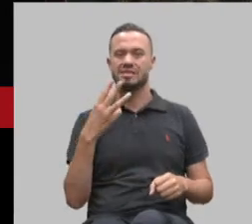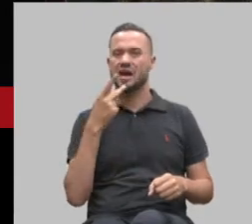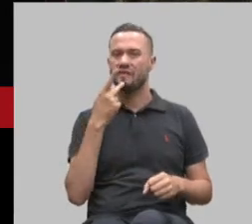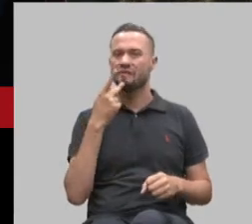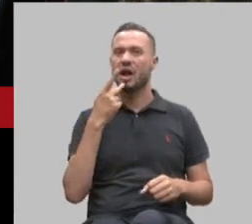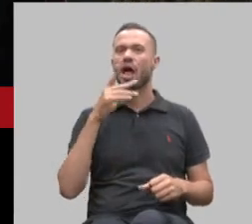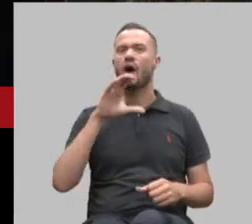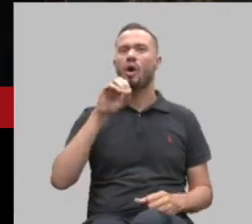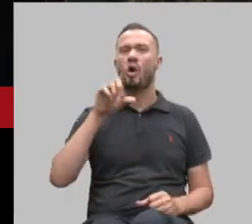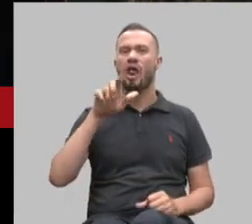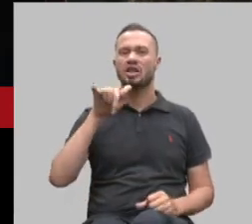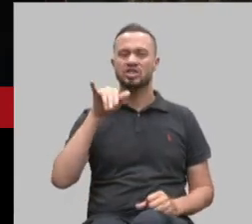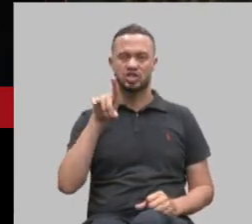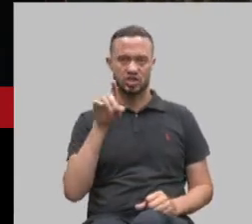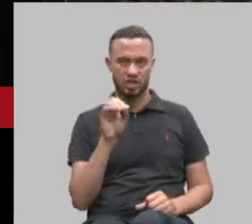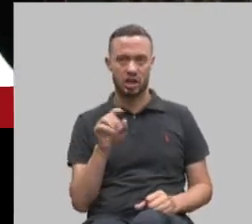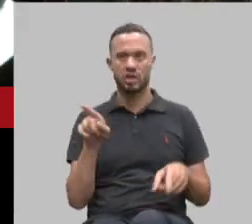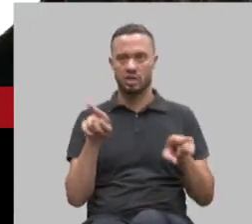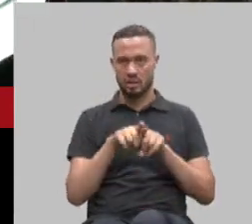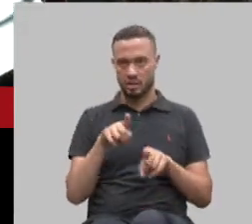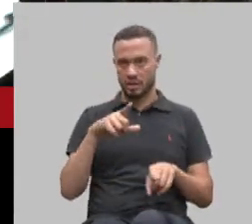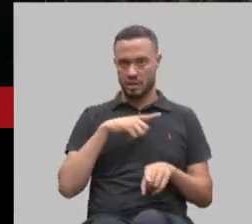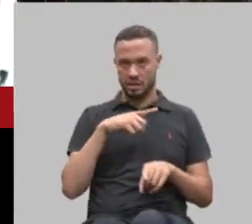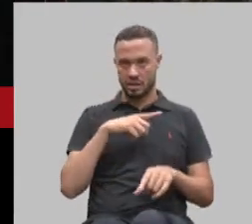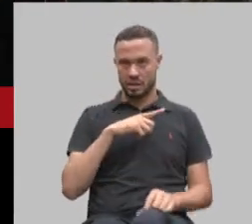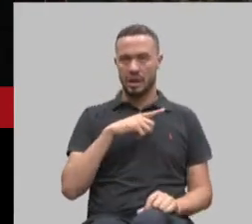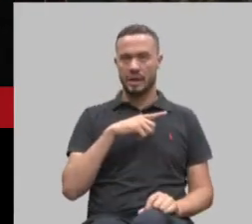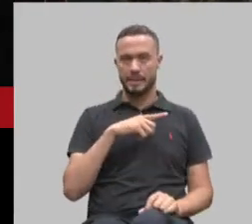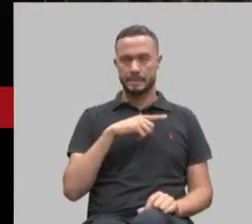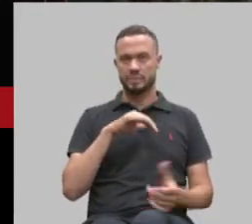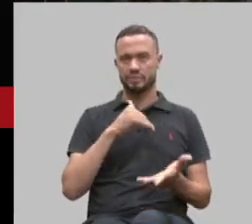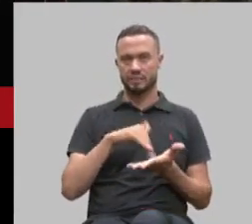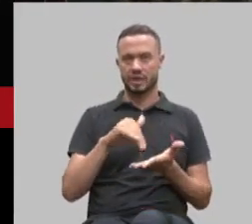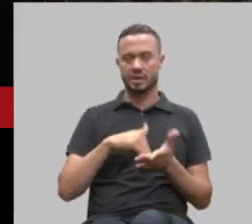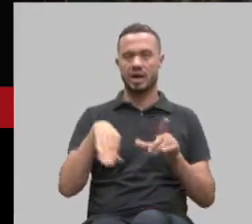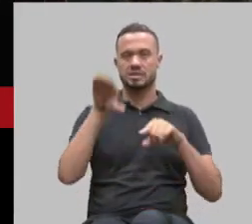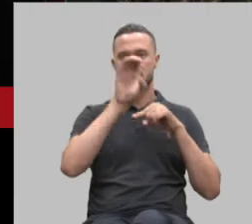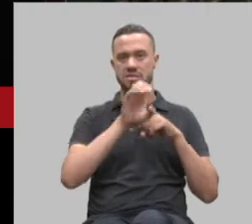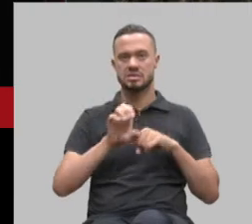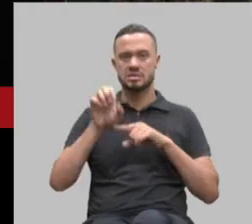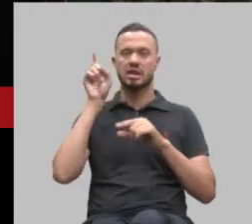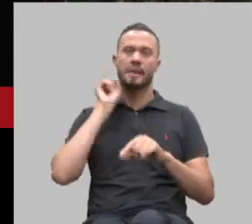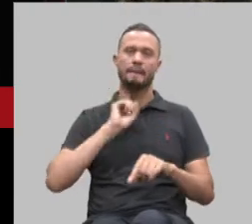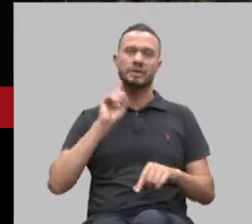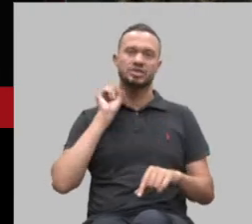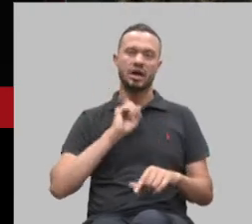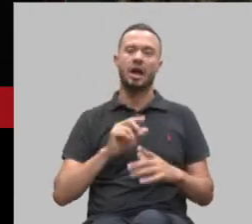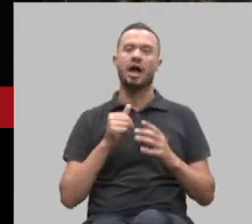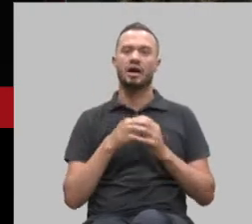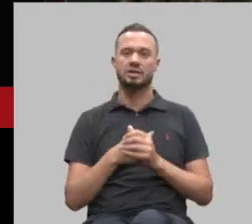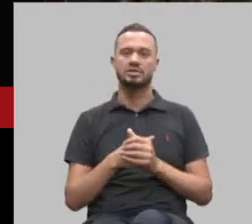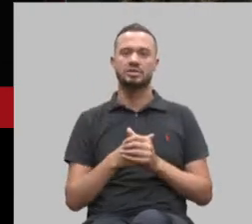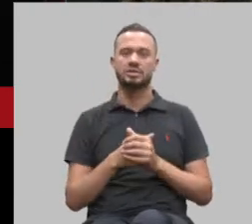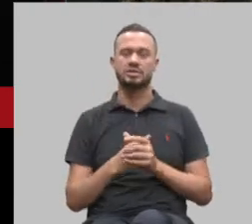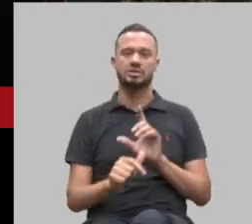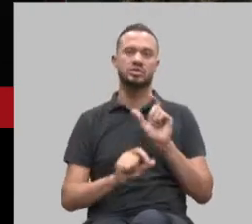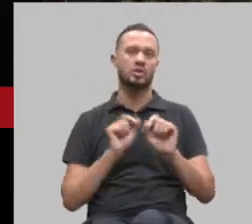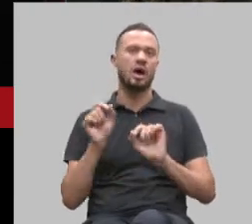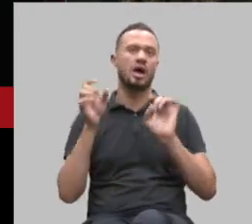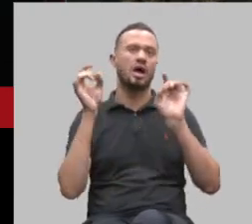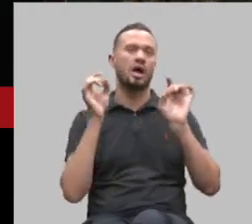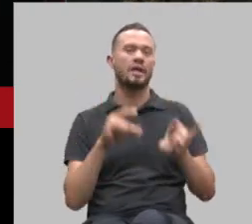uma resolução da secretaria do estado de Minas Gerais Secretaria de Educação que ela dispõe que